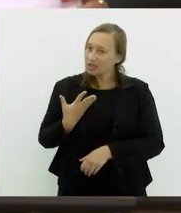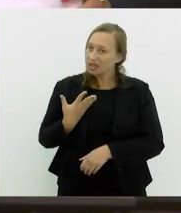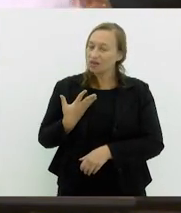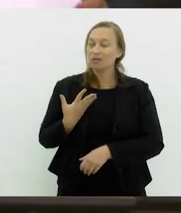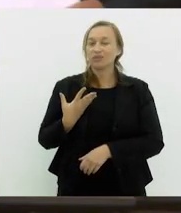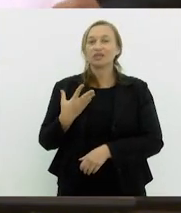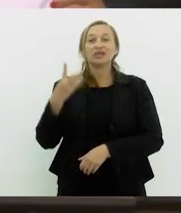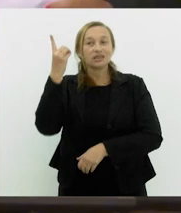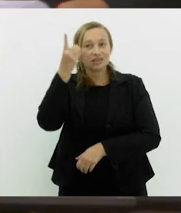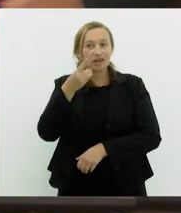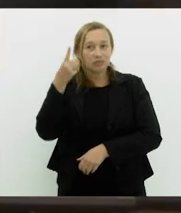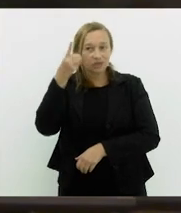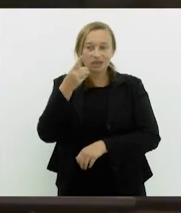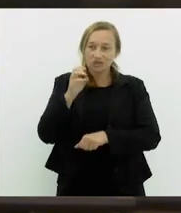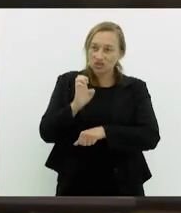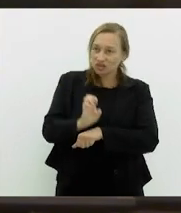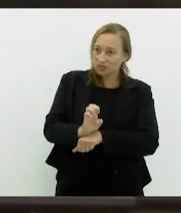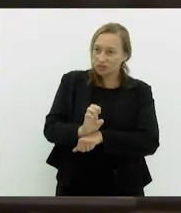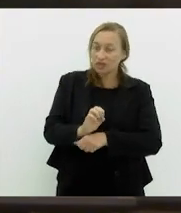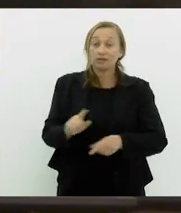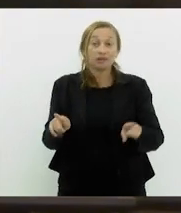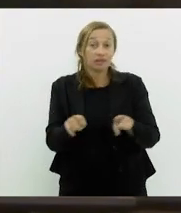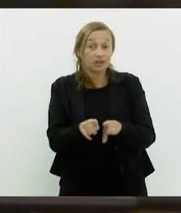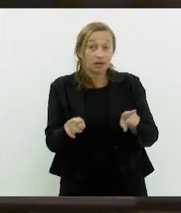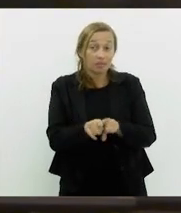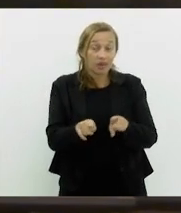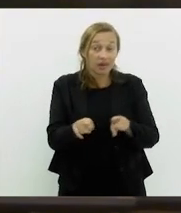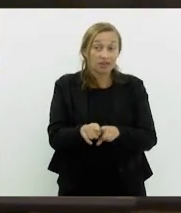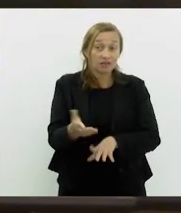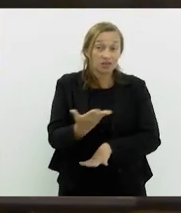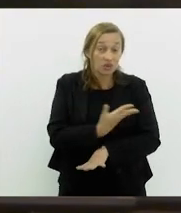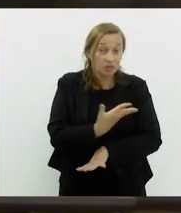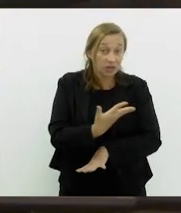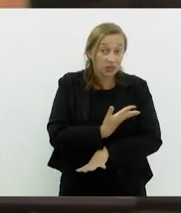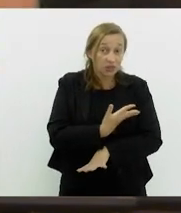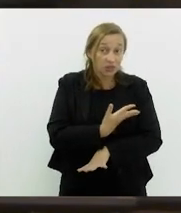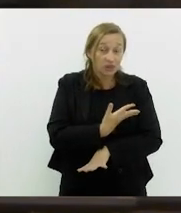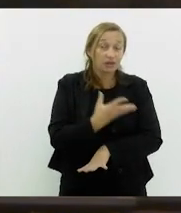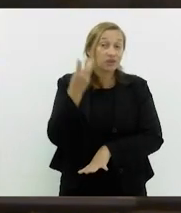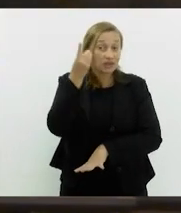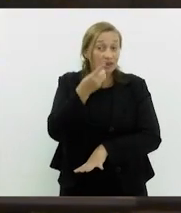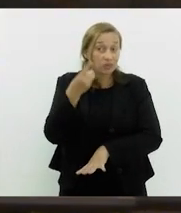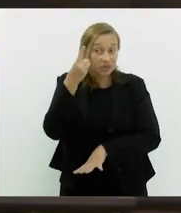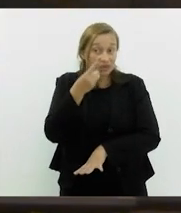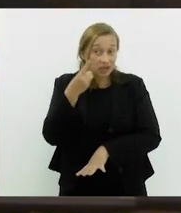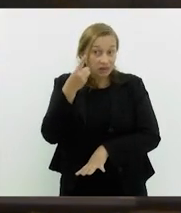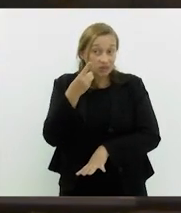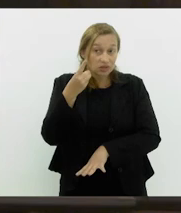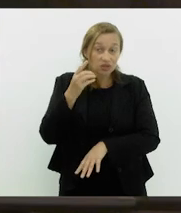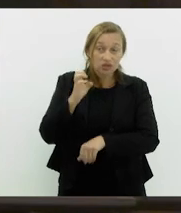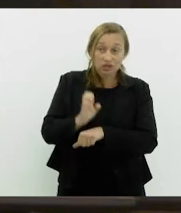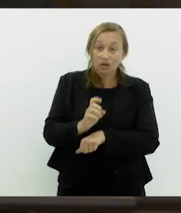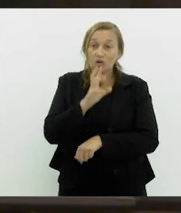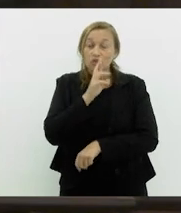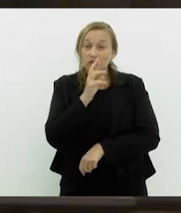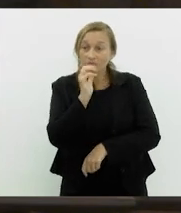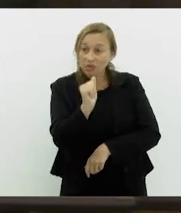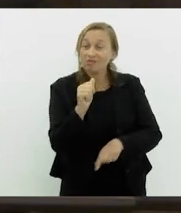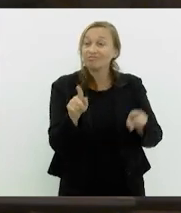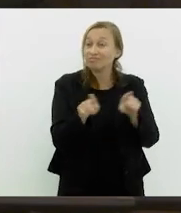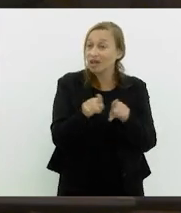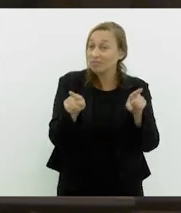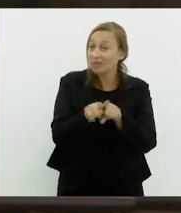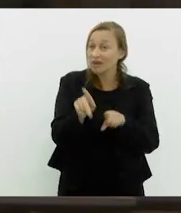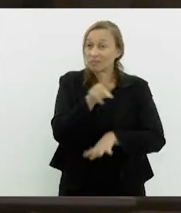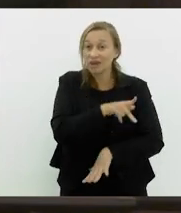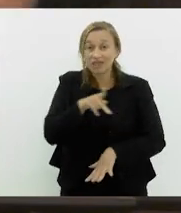companheiro, deputado estadual. E também o nosso colega, amigo, deputado estadual Rodrigo Amorim, também presidente